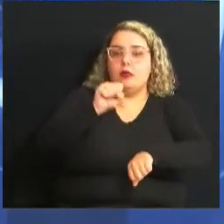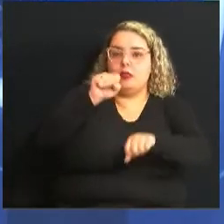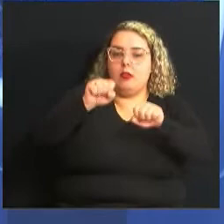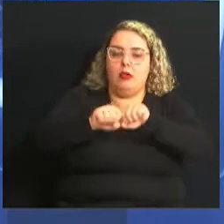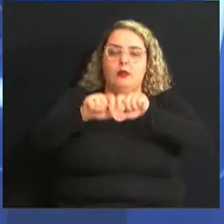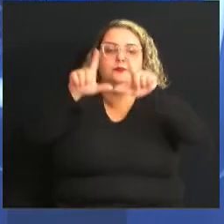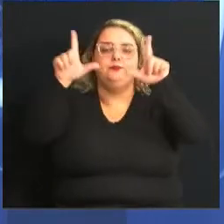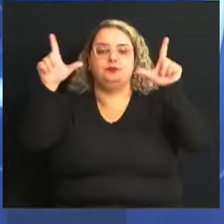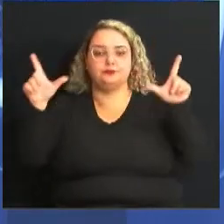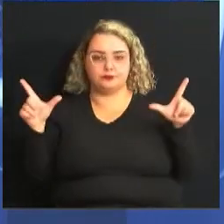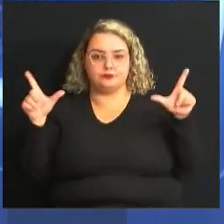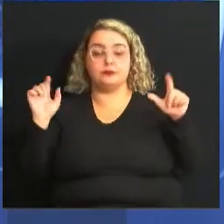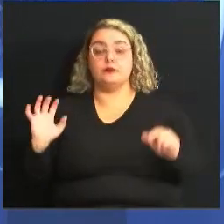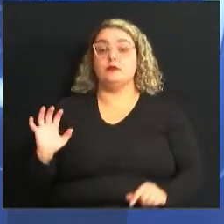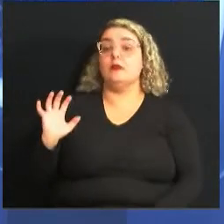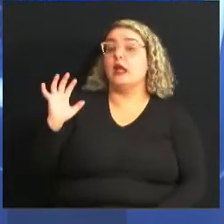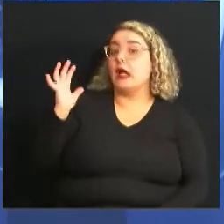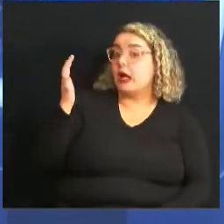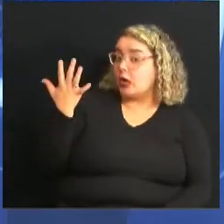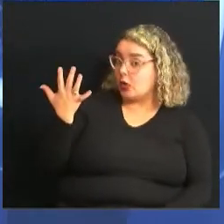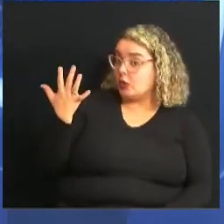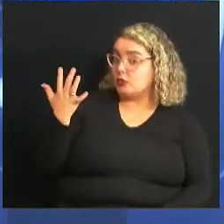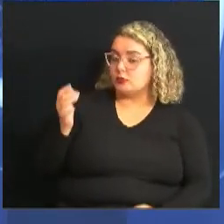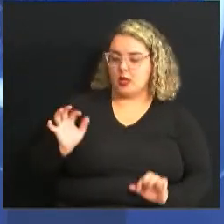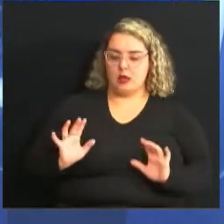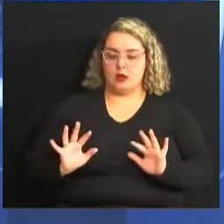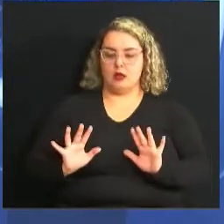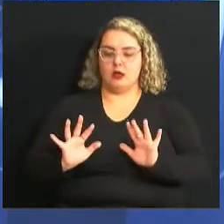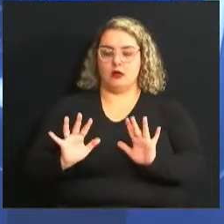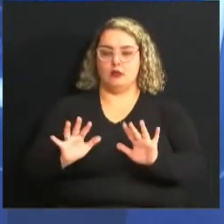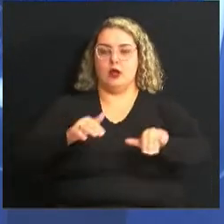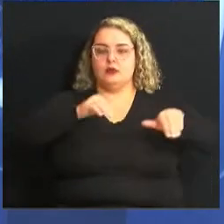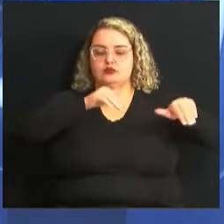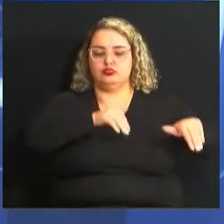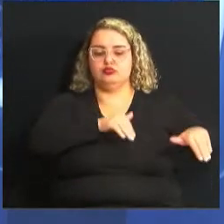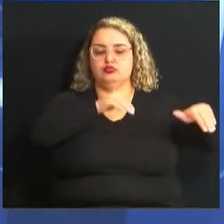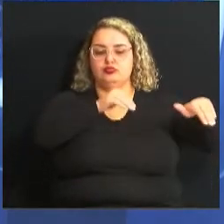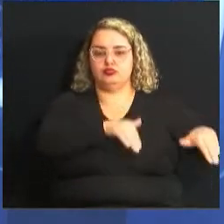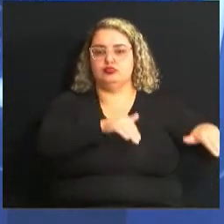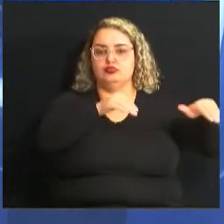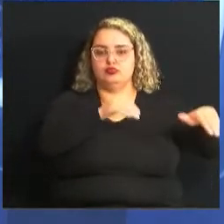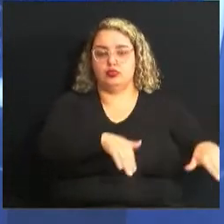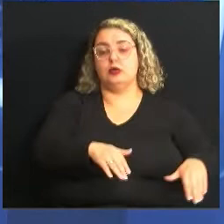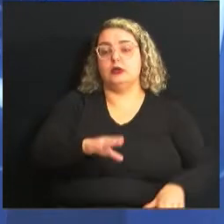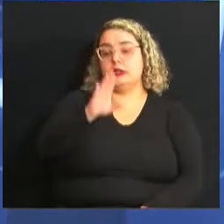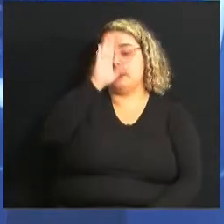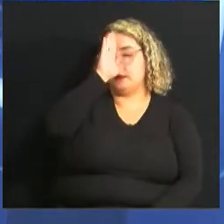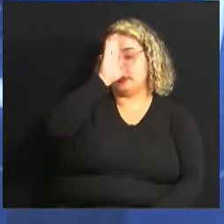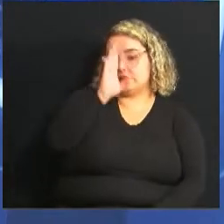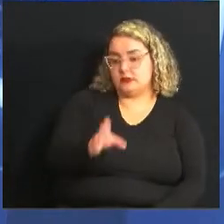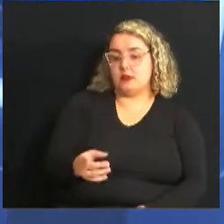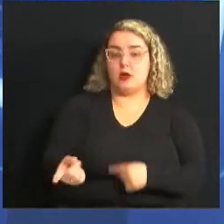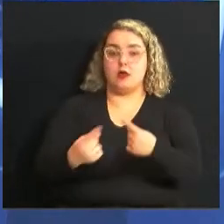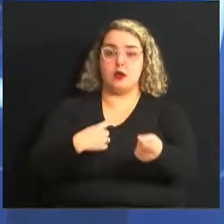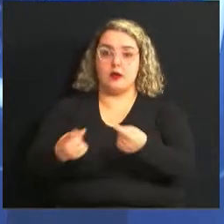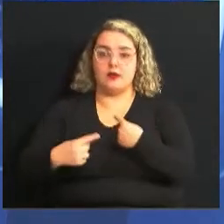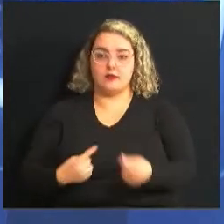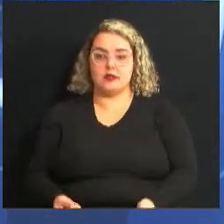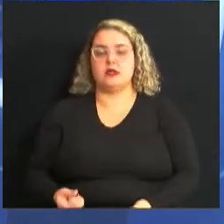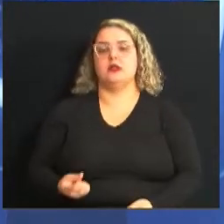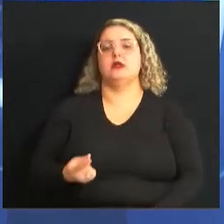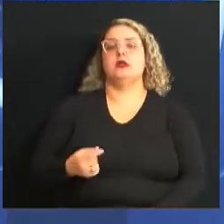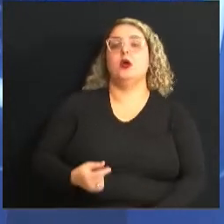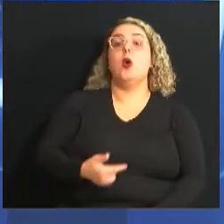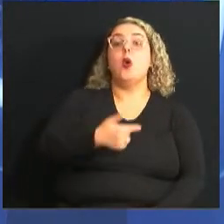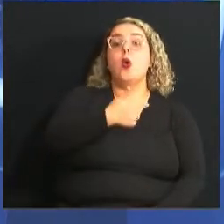manhã, acontece o desfile na principal avenida da cidade e que marca o bicentenário da